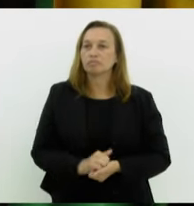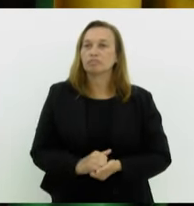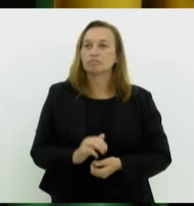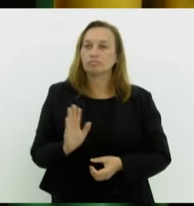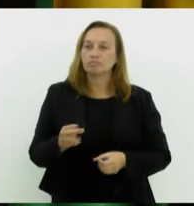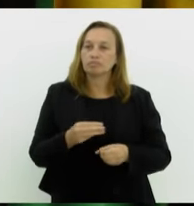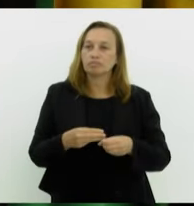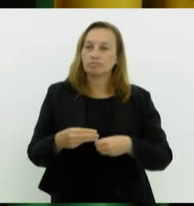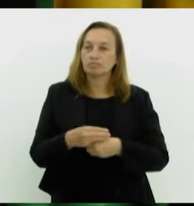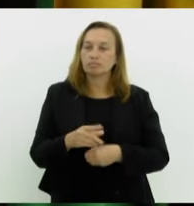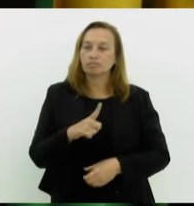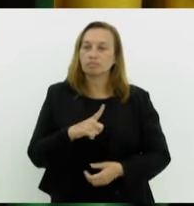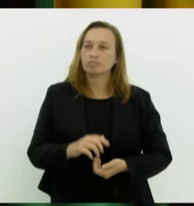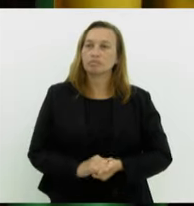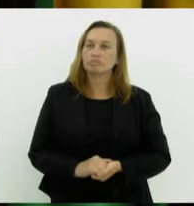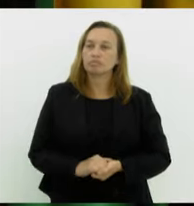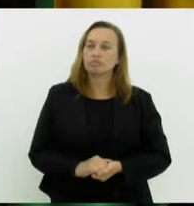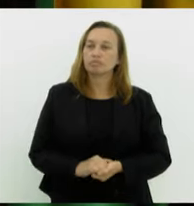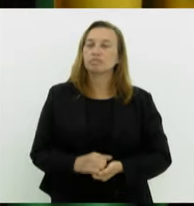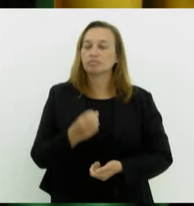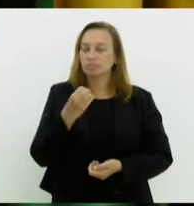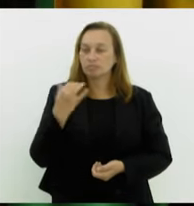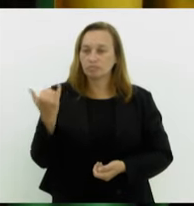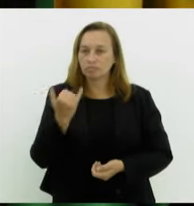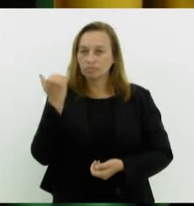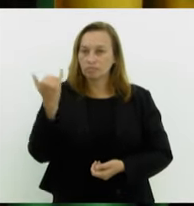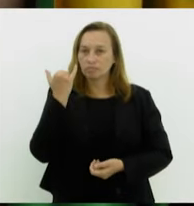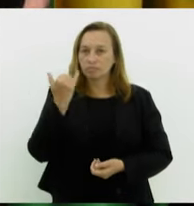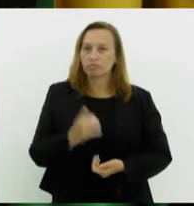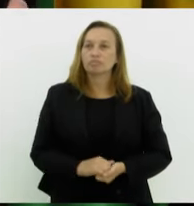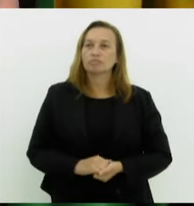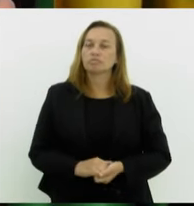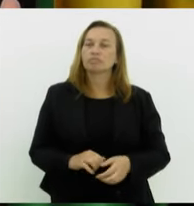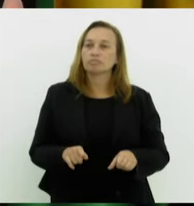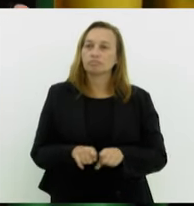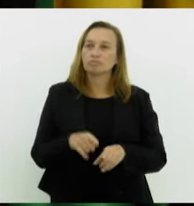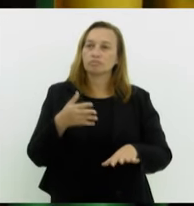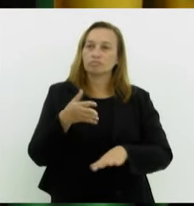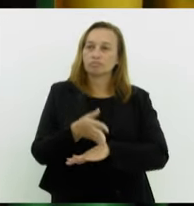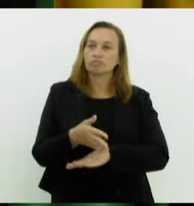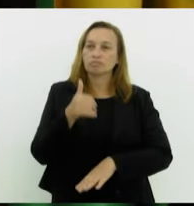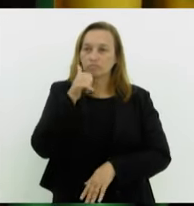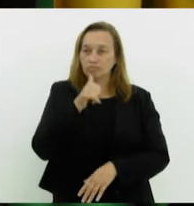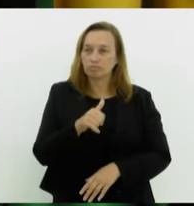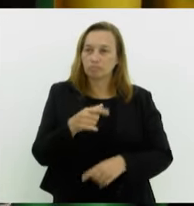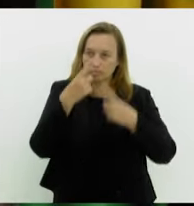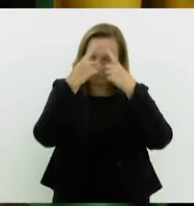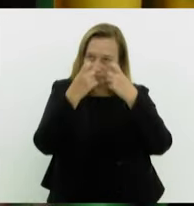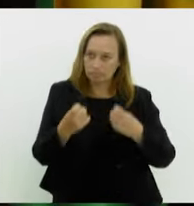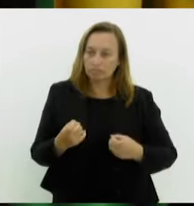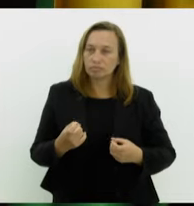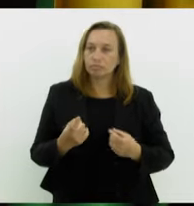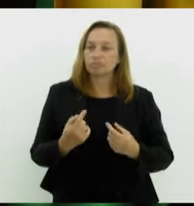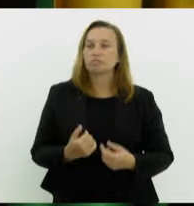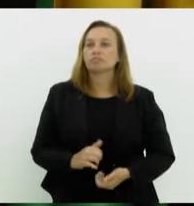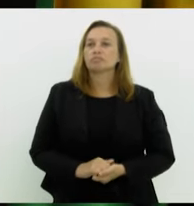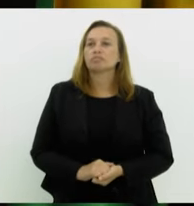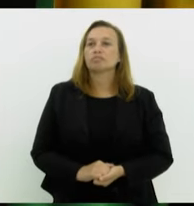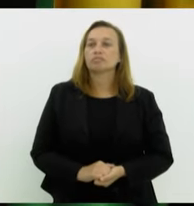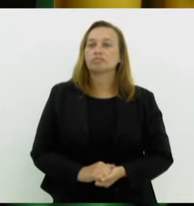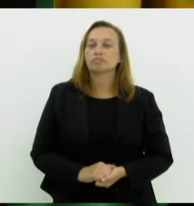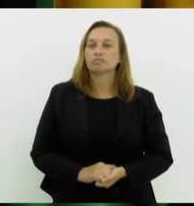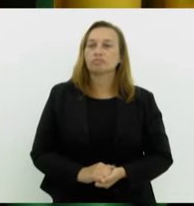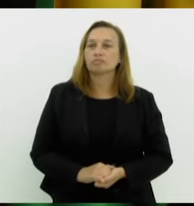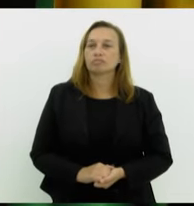já possuem então é um é um equipamento muito importante que também é uma porta de entrada paraa mulher vítima de violência a gente precisa aqui